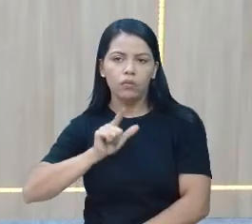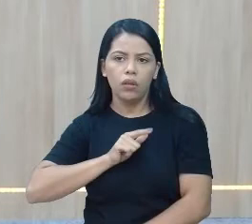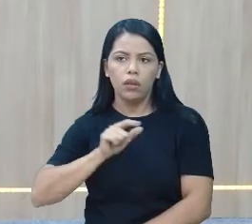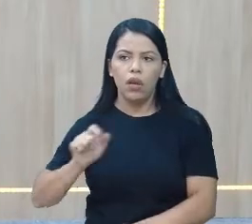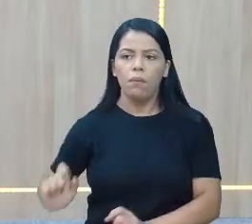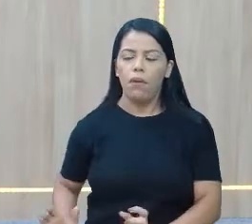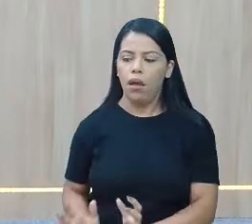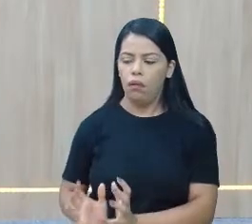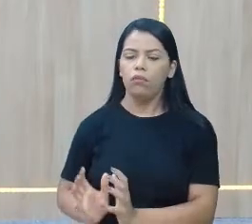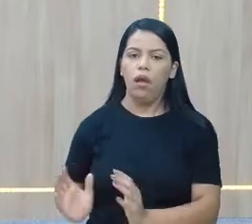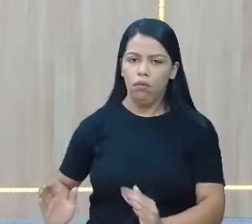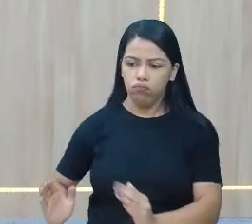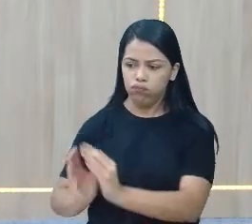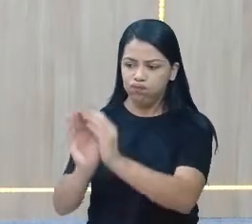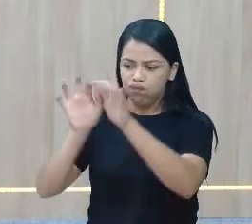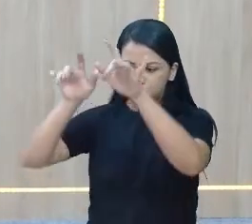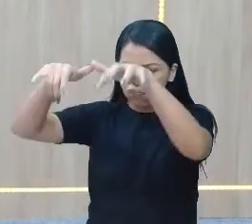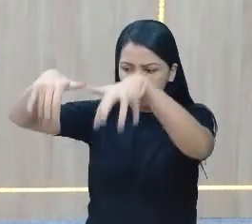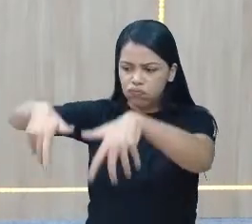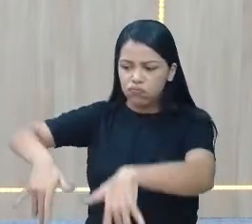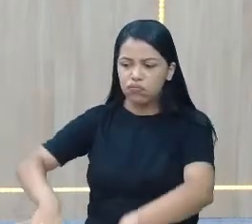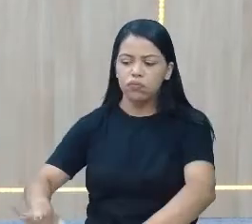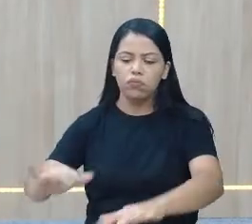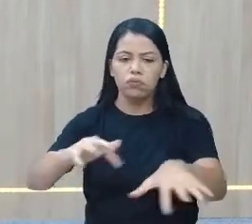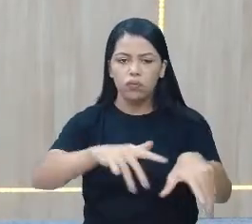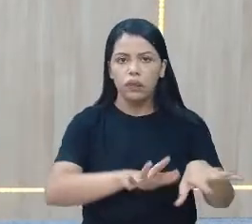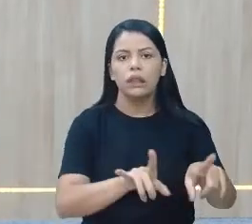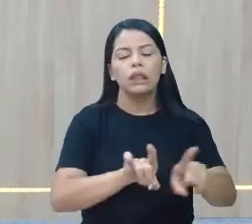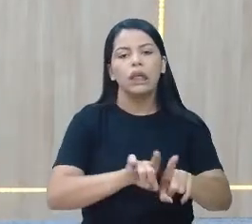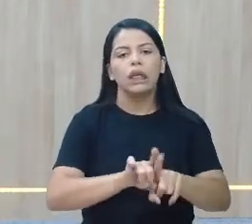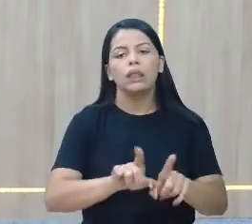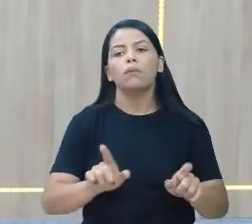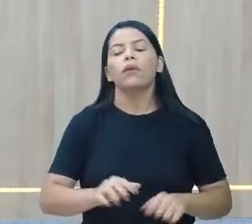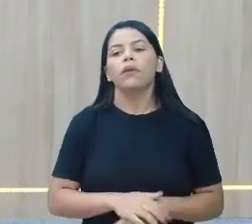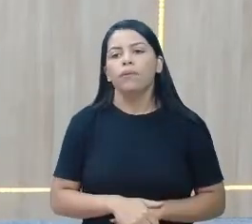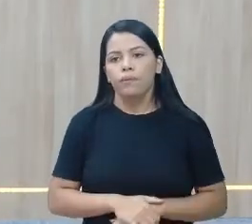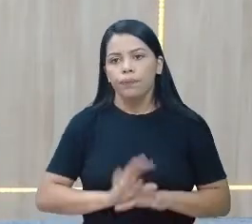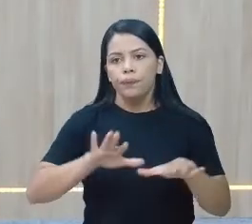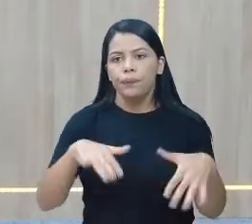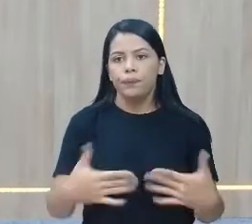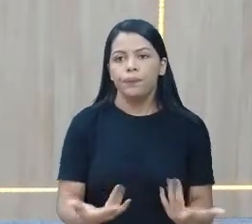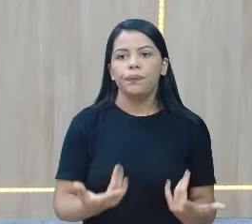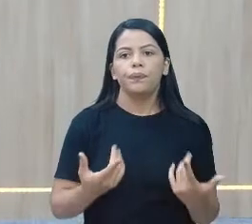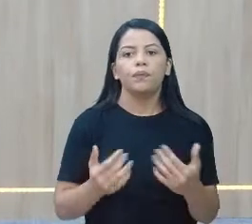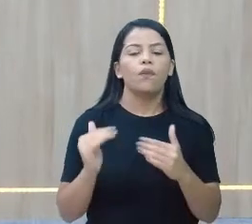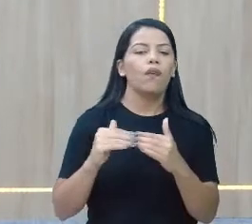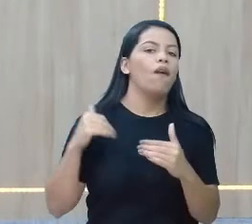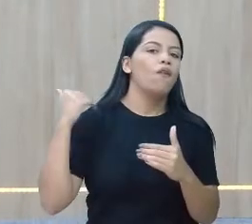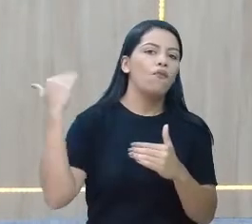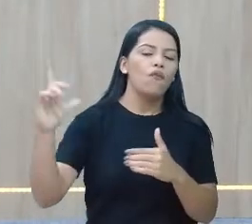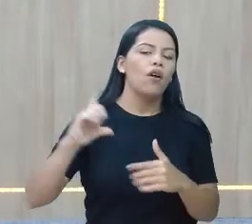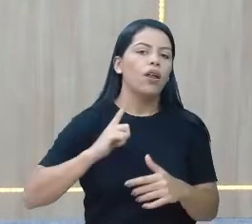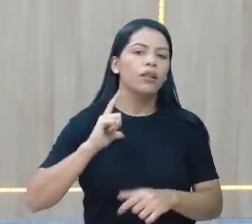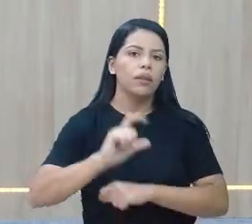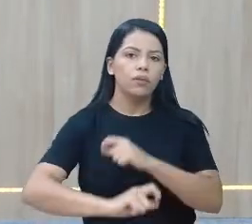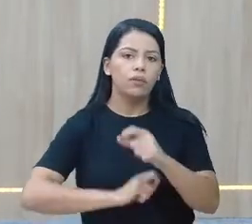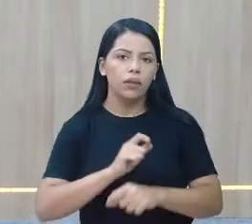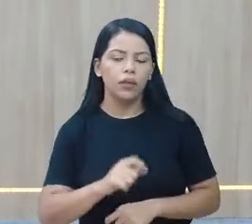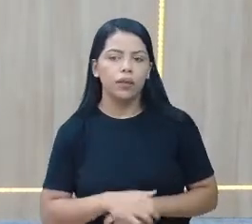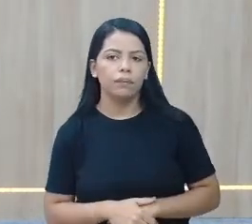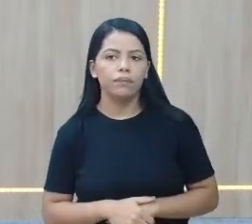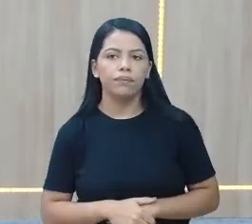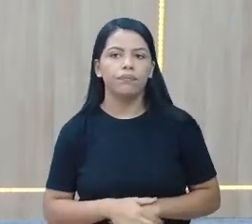agente interno desse relevo atuando, agindo. E os externos é o quê? Acompanha aí, ó.